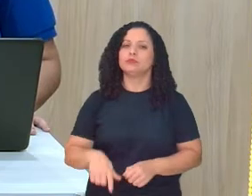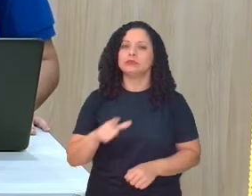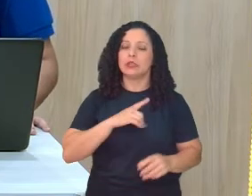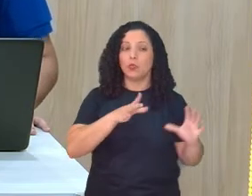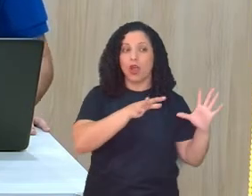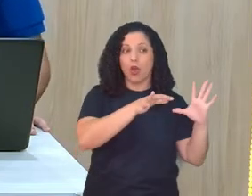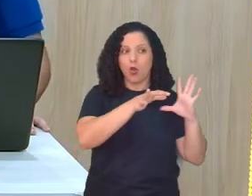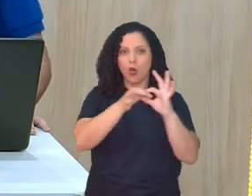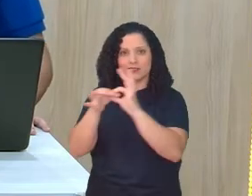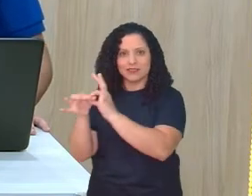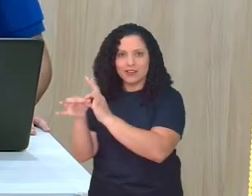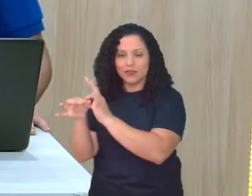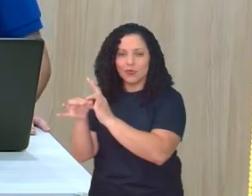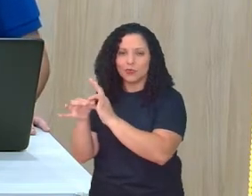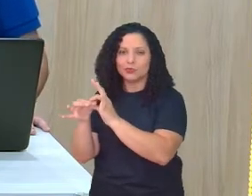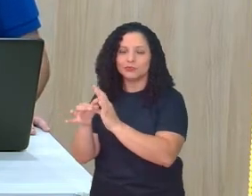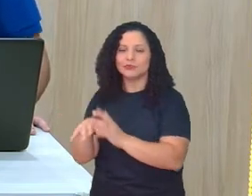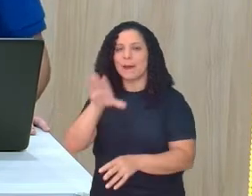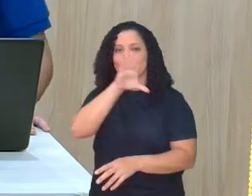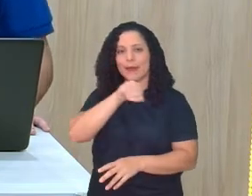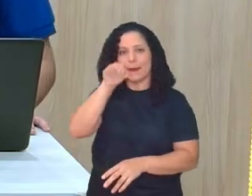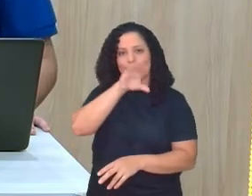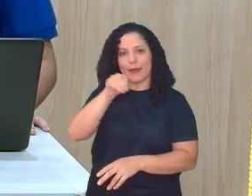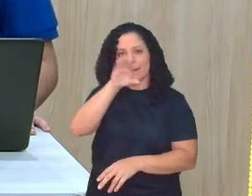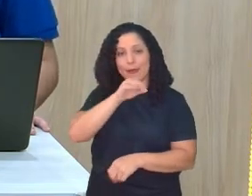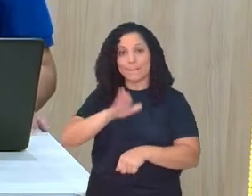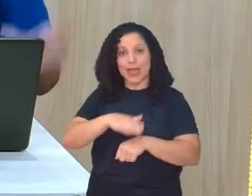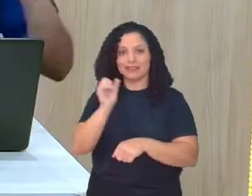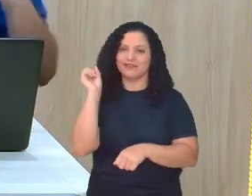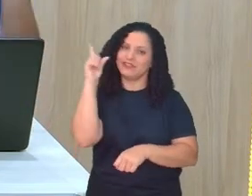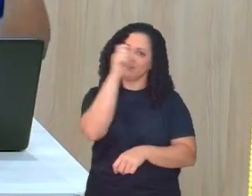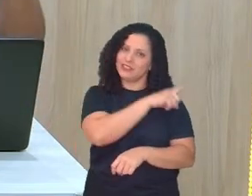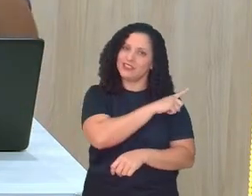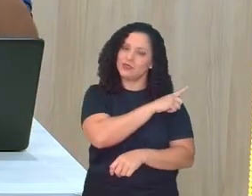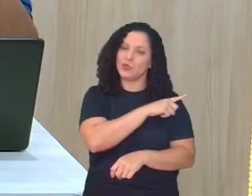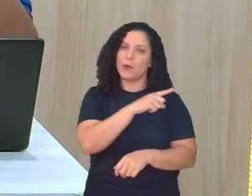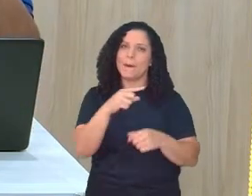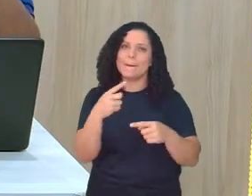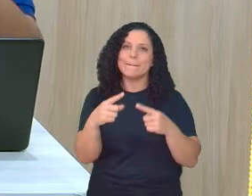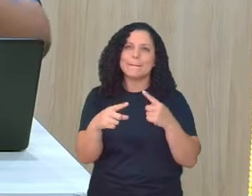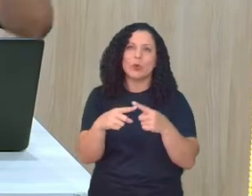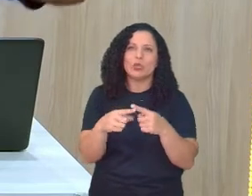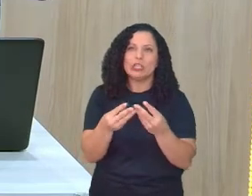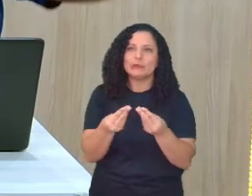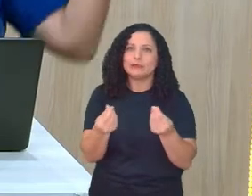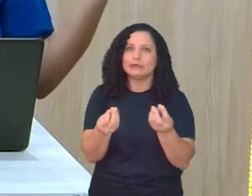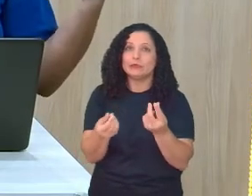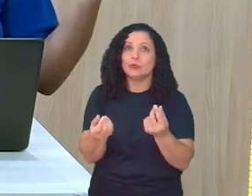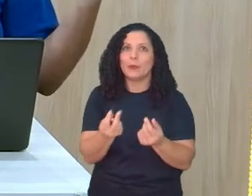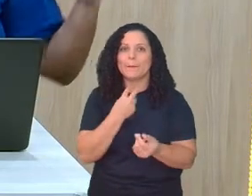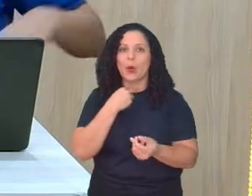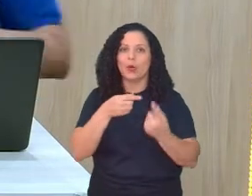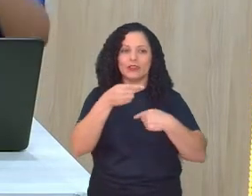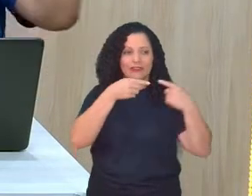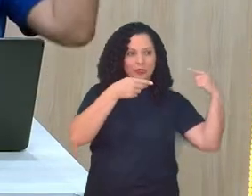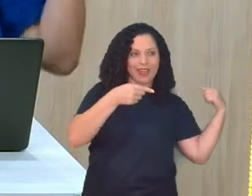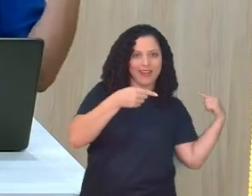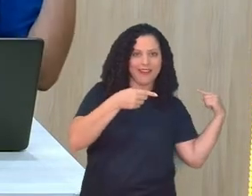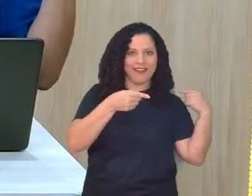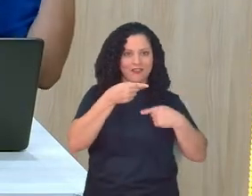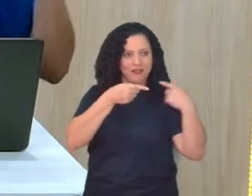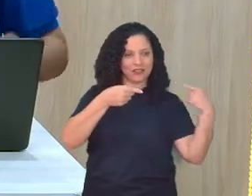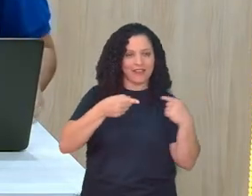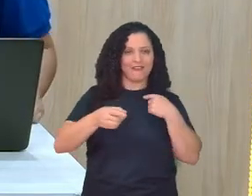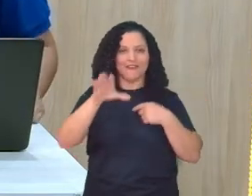coesão lexical mesmo no âmbito oral, que é um pouco mais difícil, porque a gente não tem como rebobinar a fala e Sim. recuperar